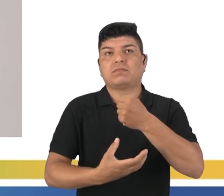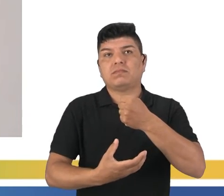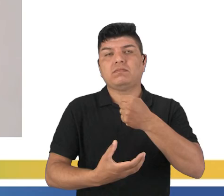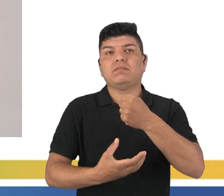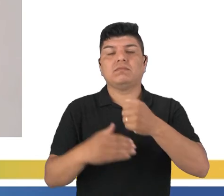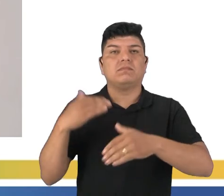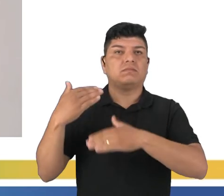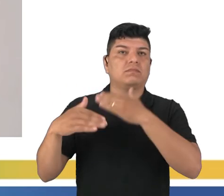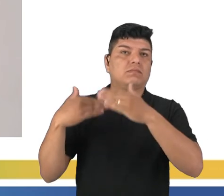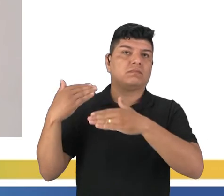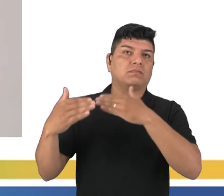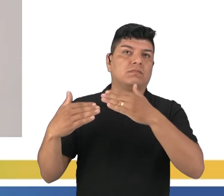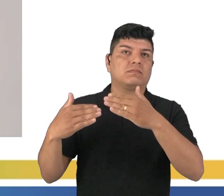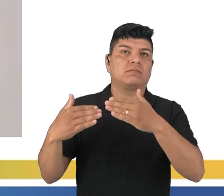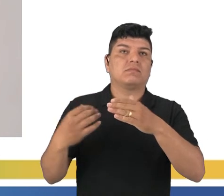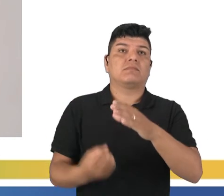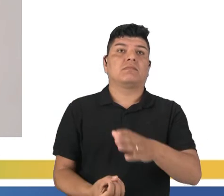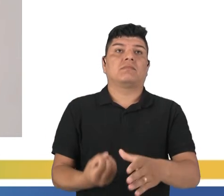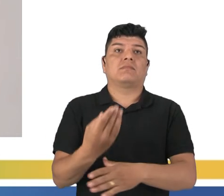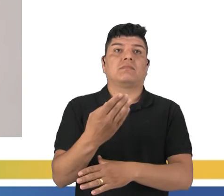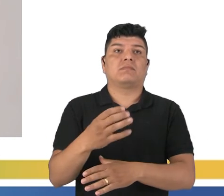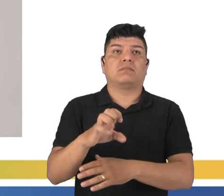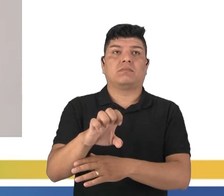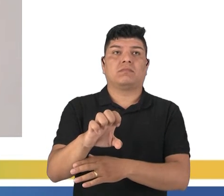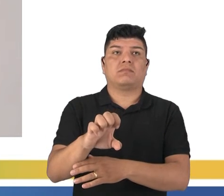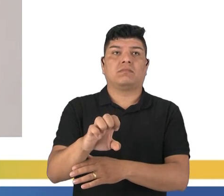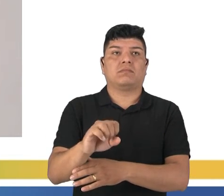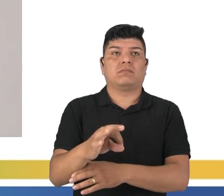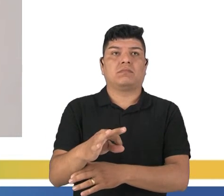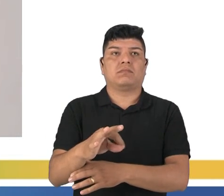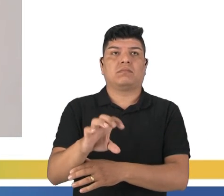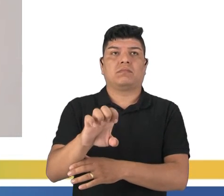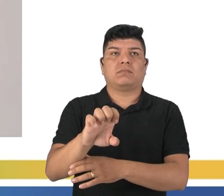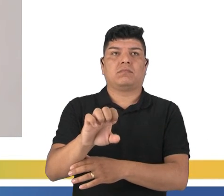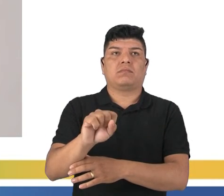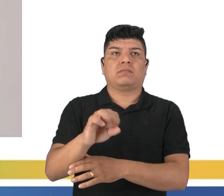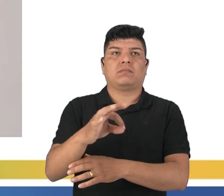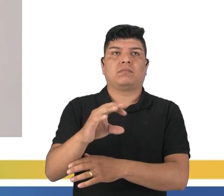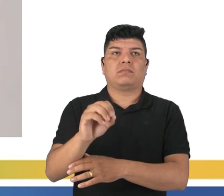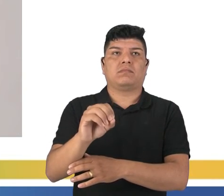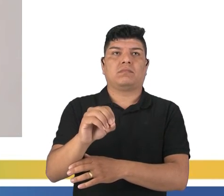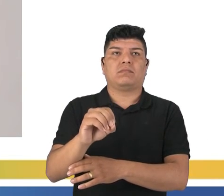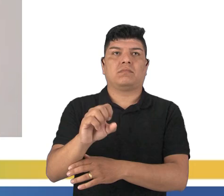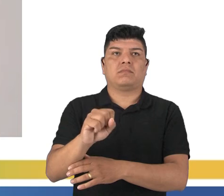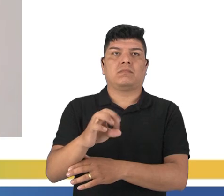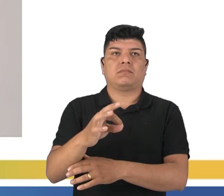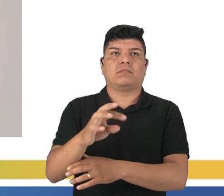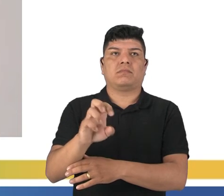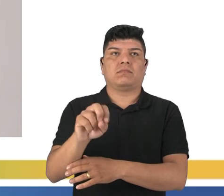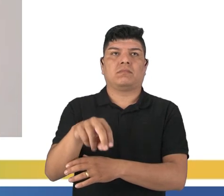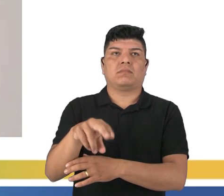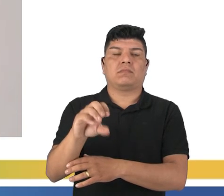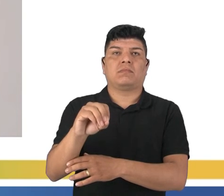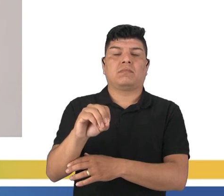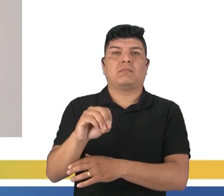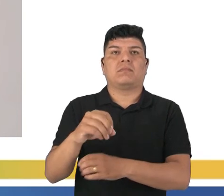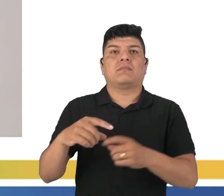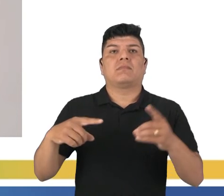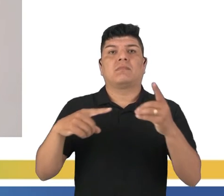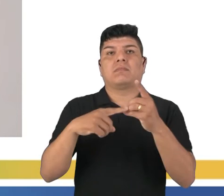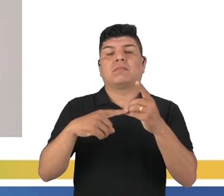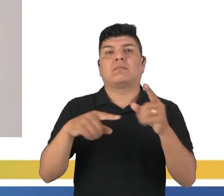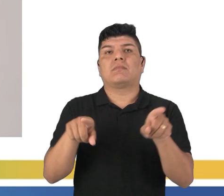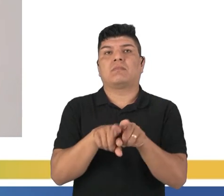e a testosterona ela ajuda no desenvolvimento de características masculinas, sexuais masculinas, e